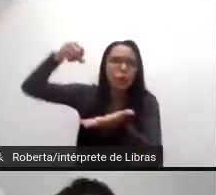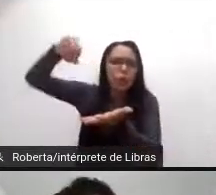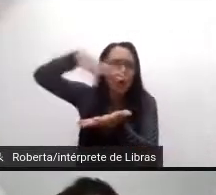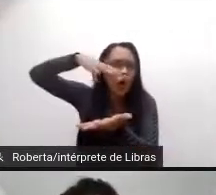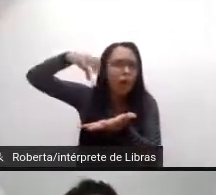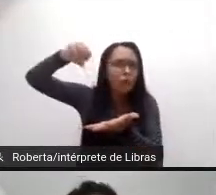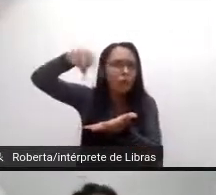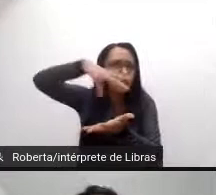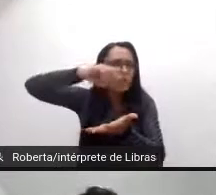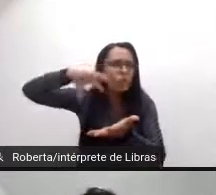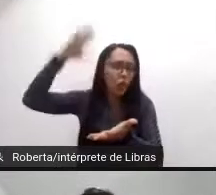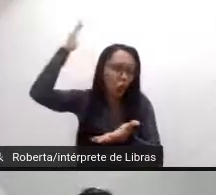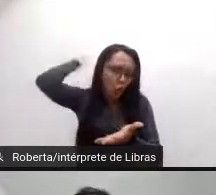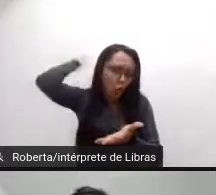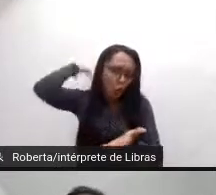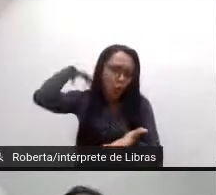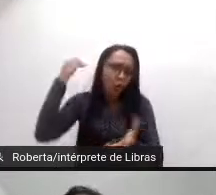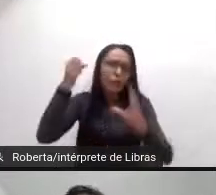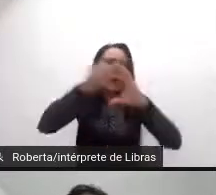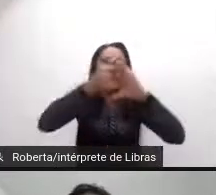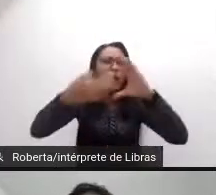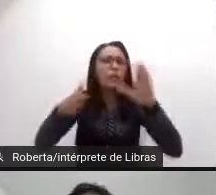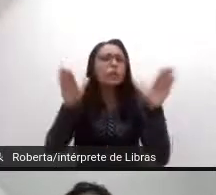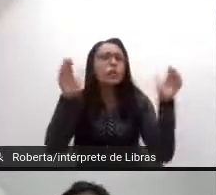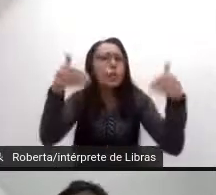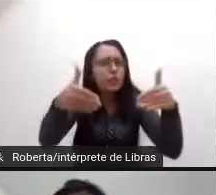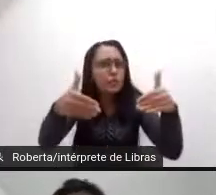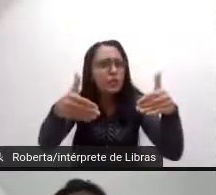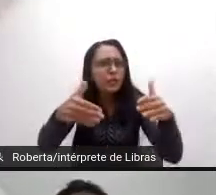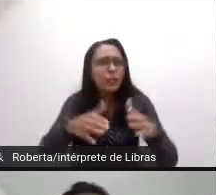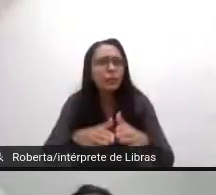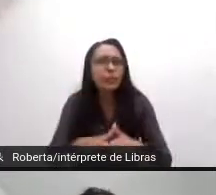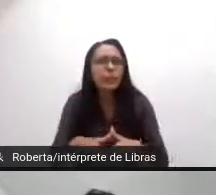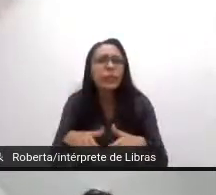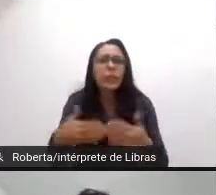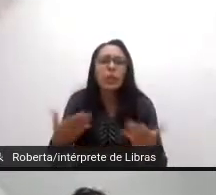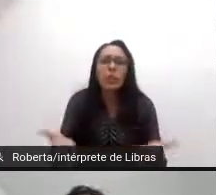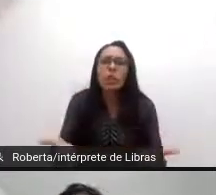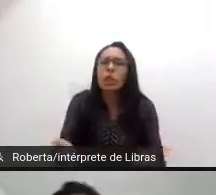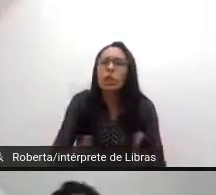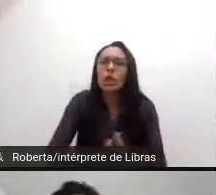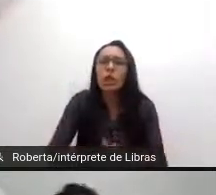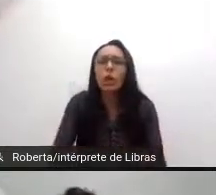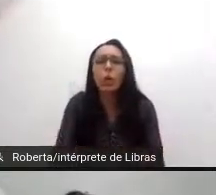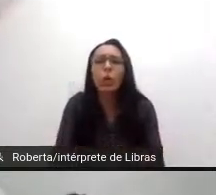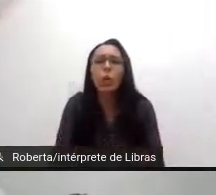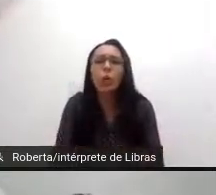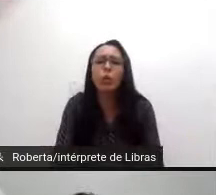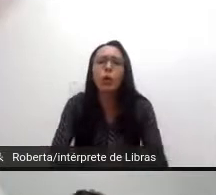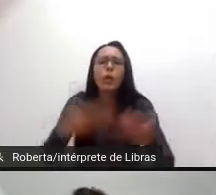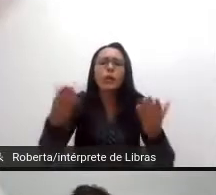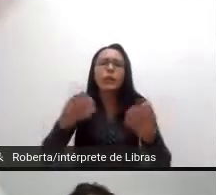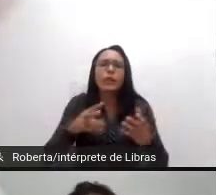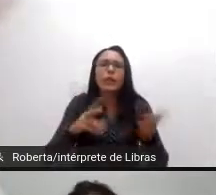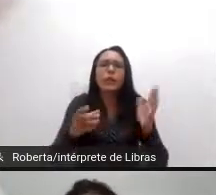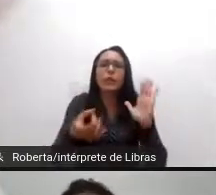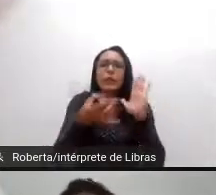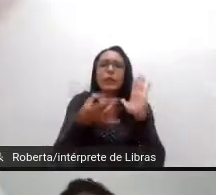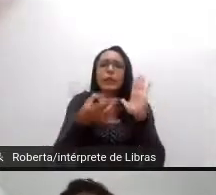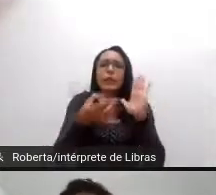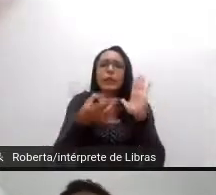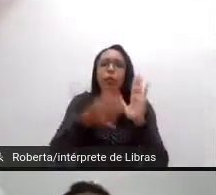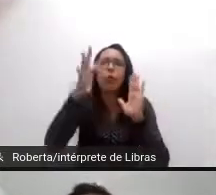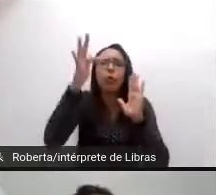características muito específicas, né? O pulmão com aspecto de condensados, de vidro fosco, que é bastante característico